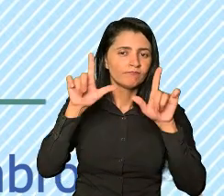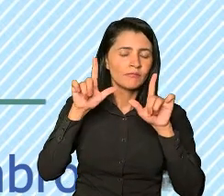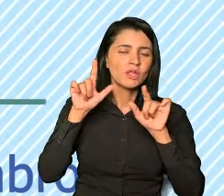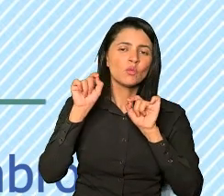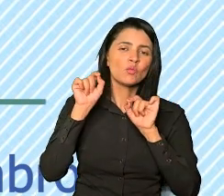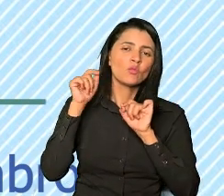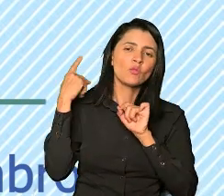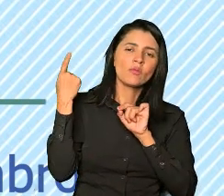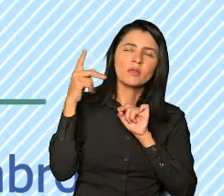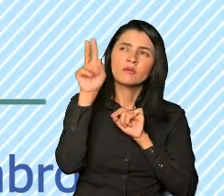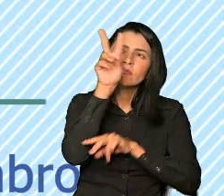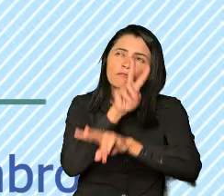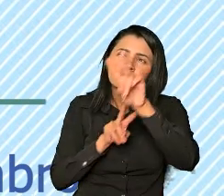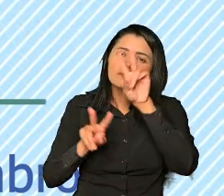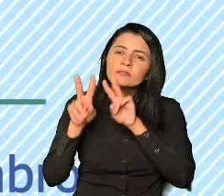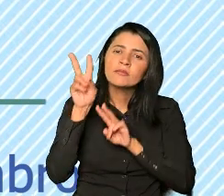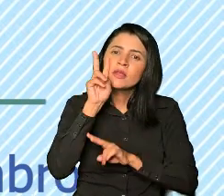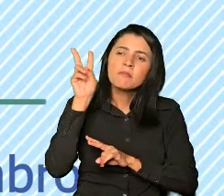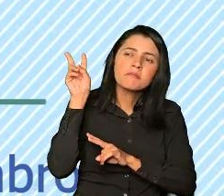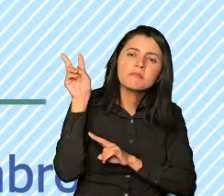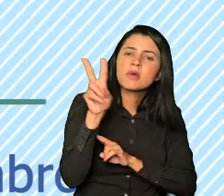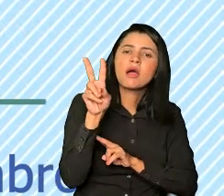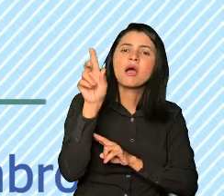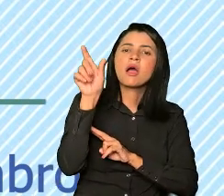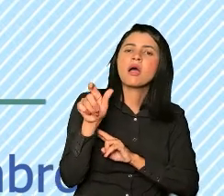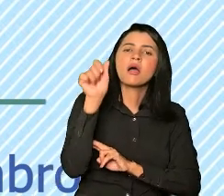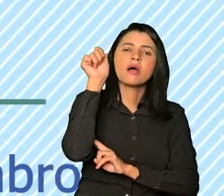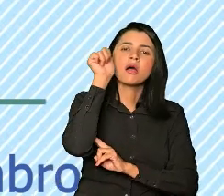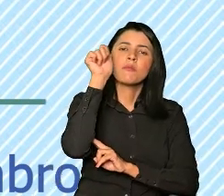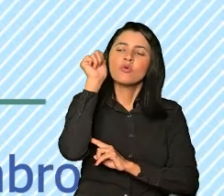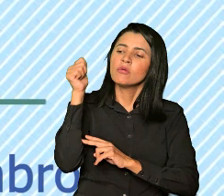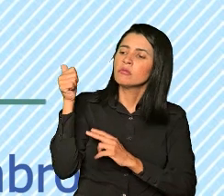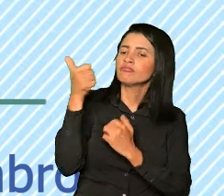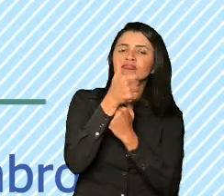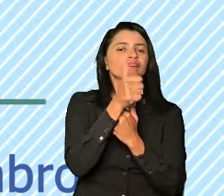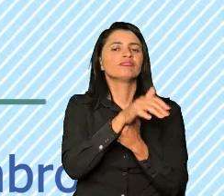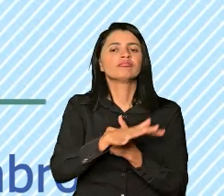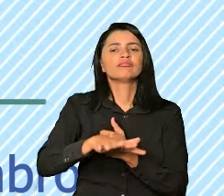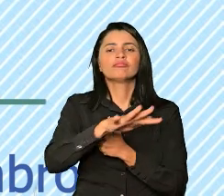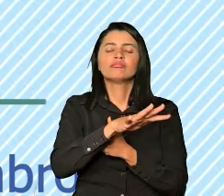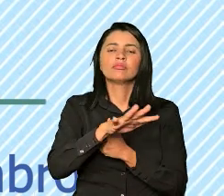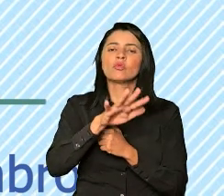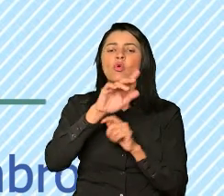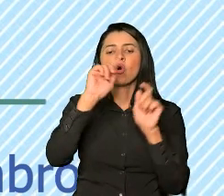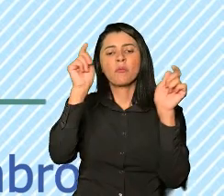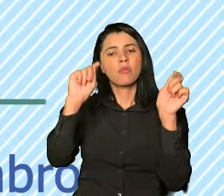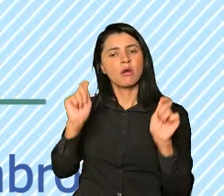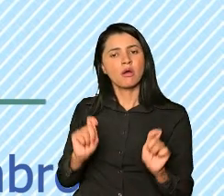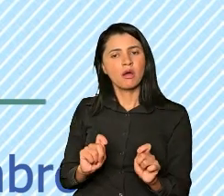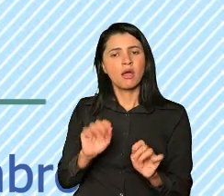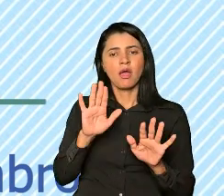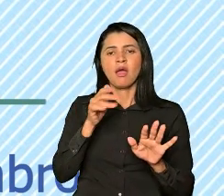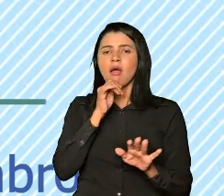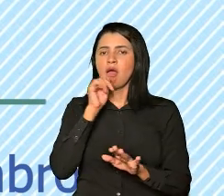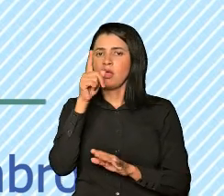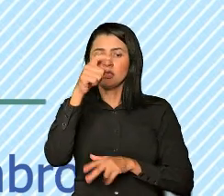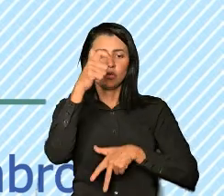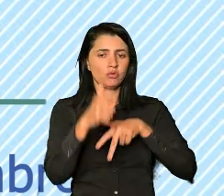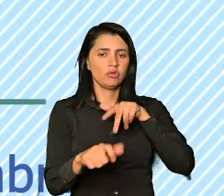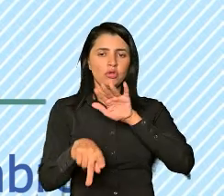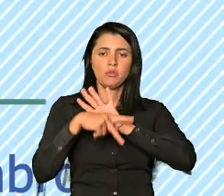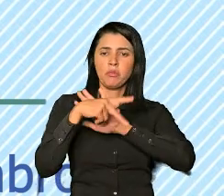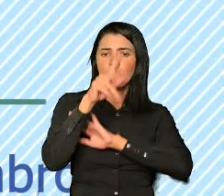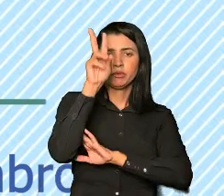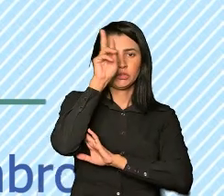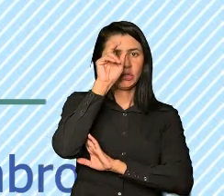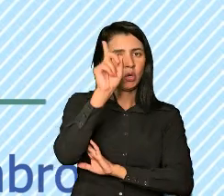assim, visão, né, que a mulher passa a ocupar como alegoria, não ainda como sujeito histórico. É